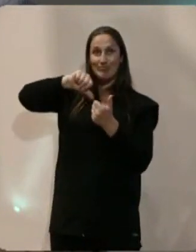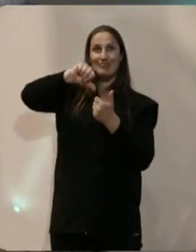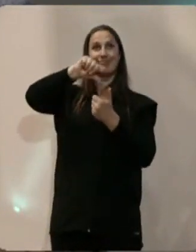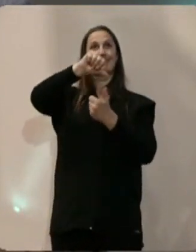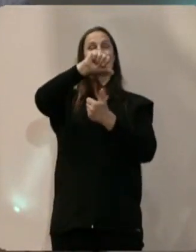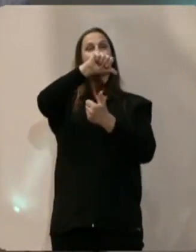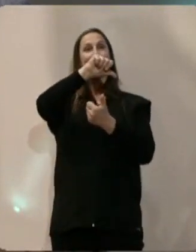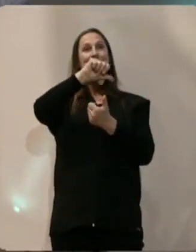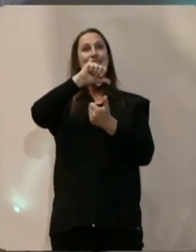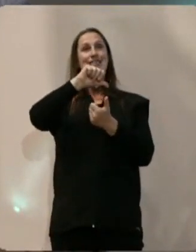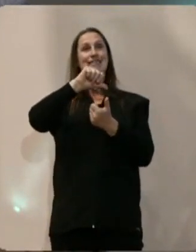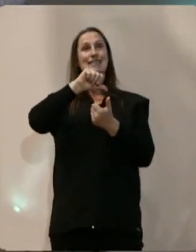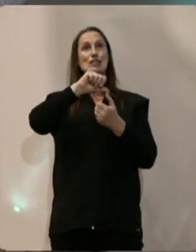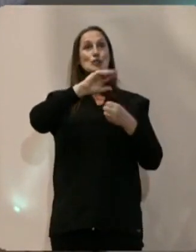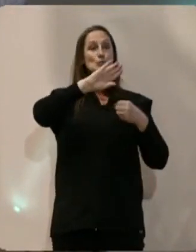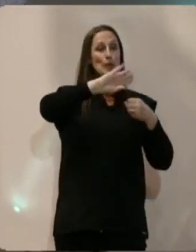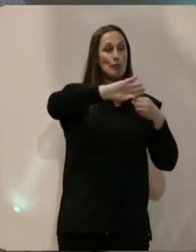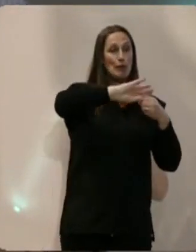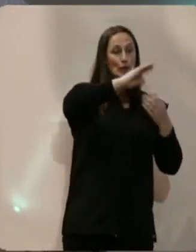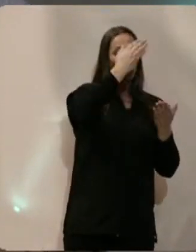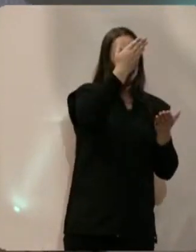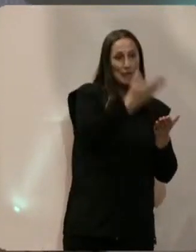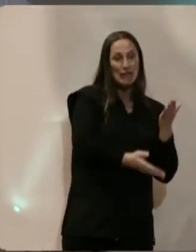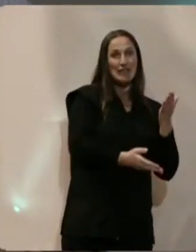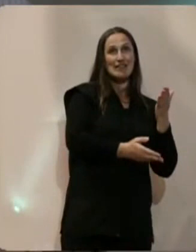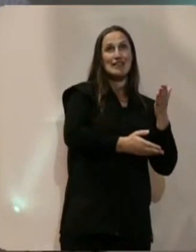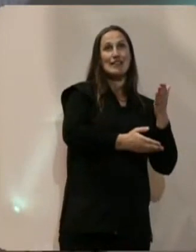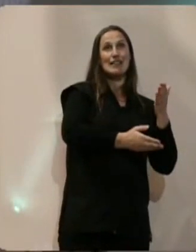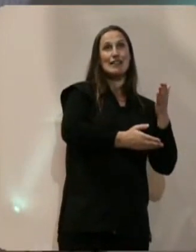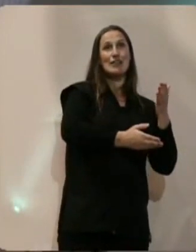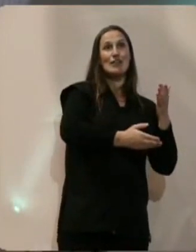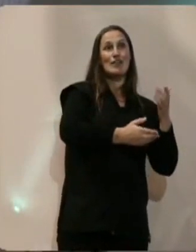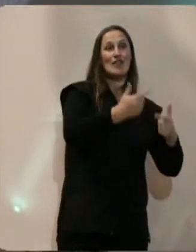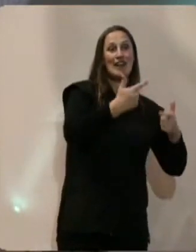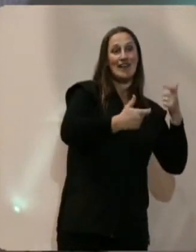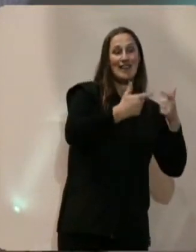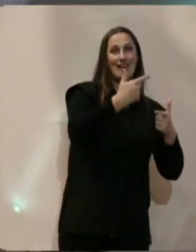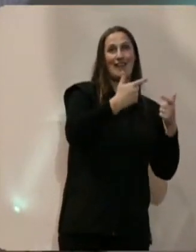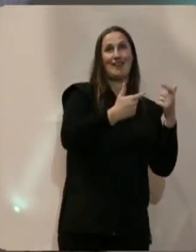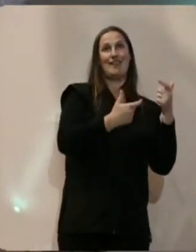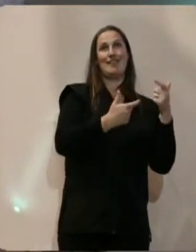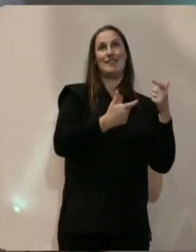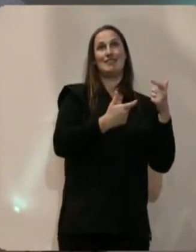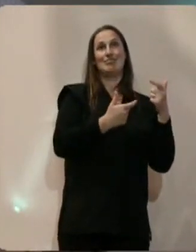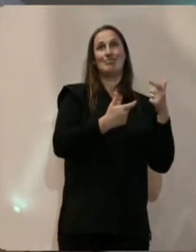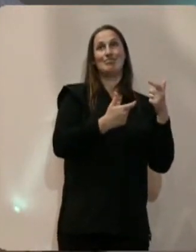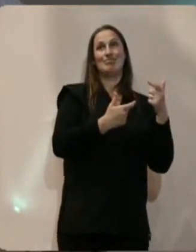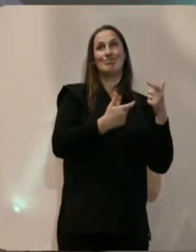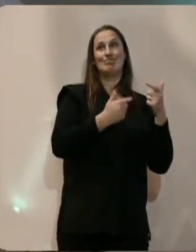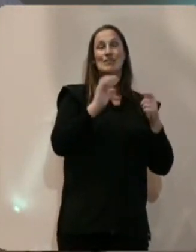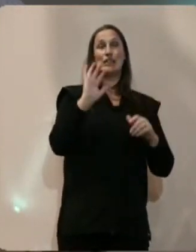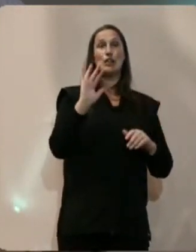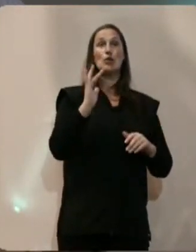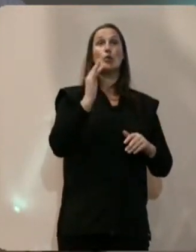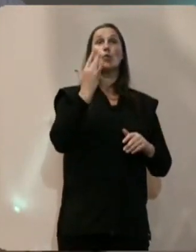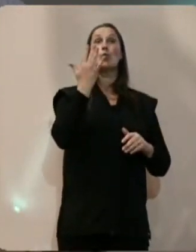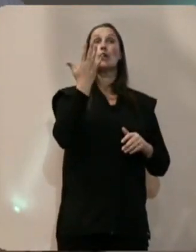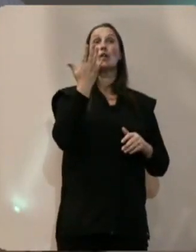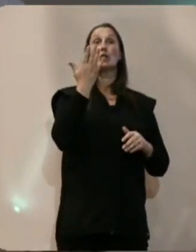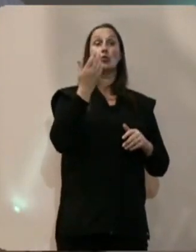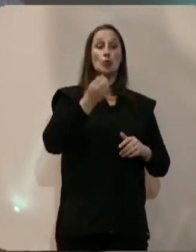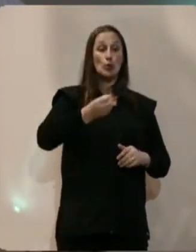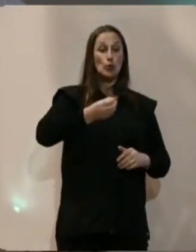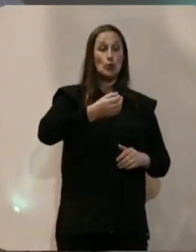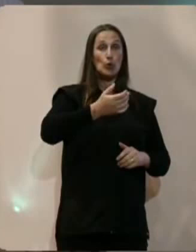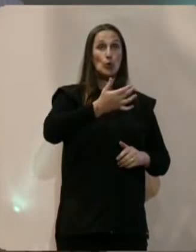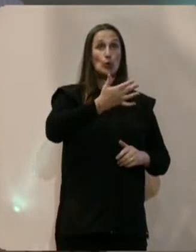Os babilônios perderam a guerra contra os medos e persas. E quando o novo império